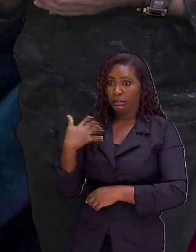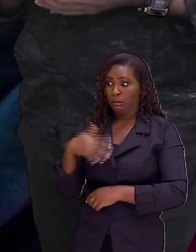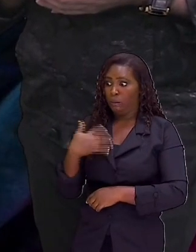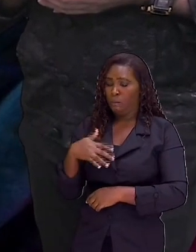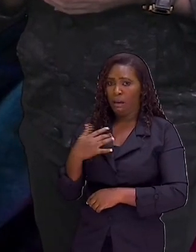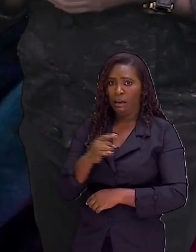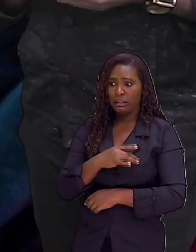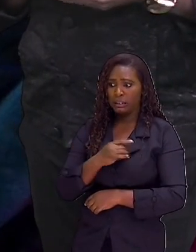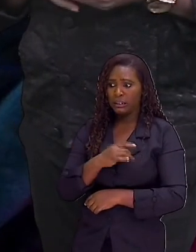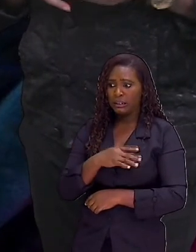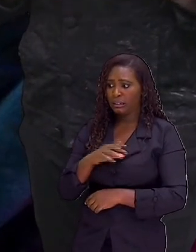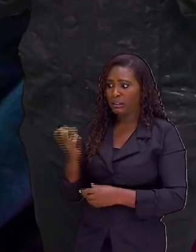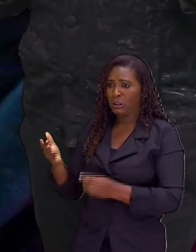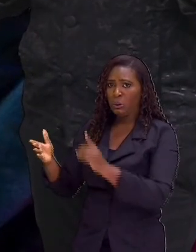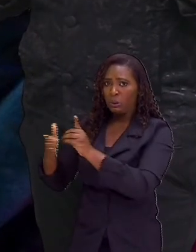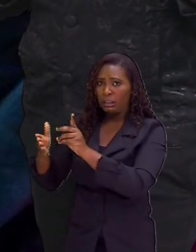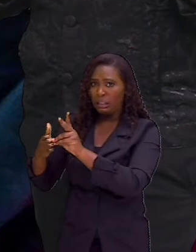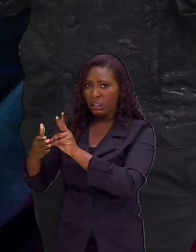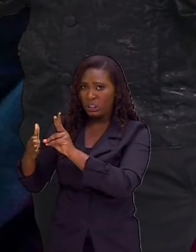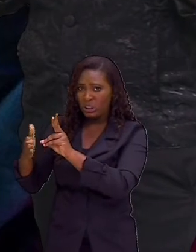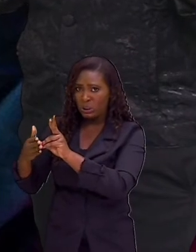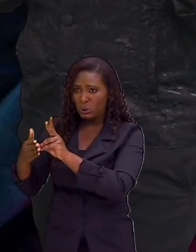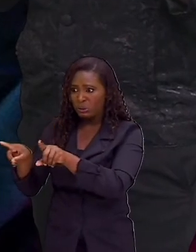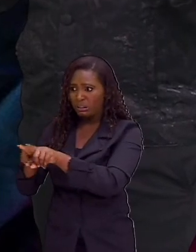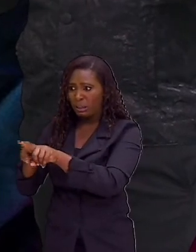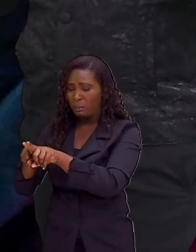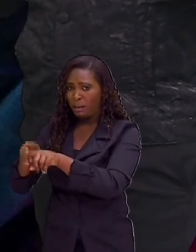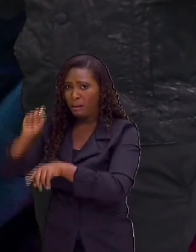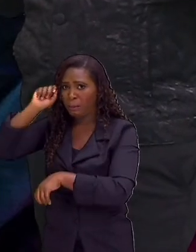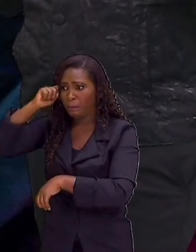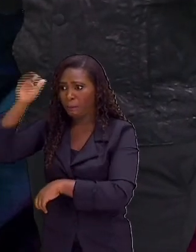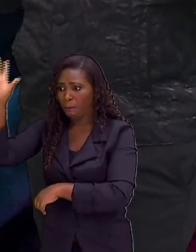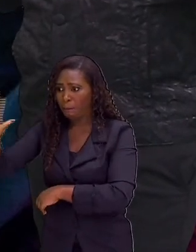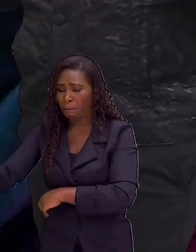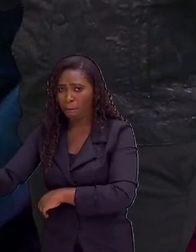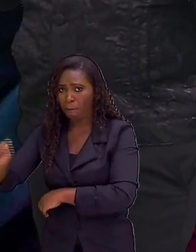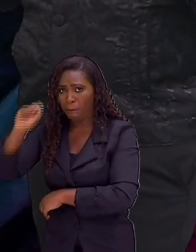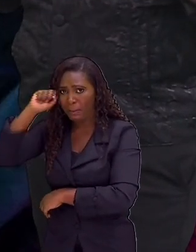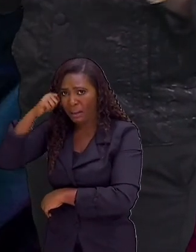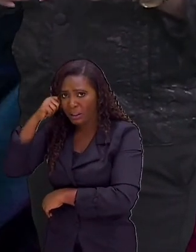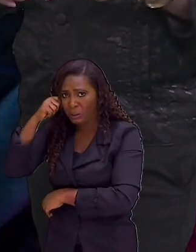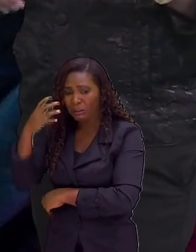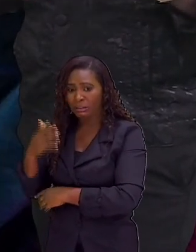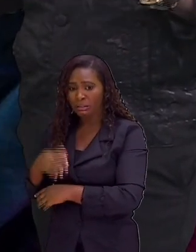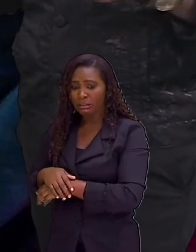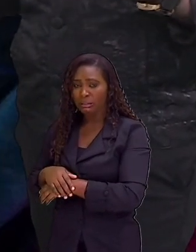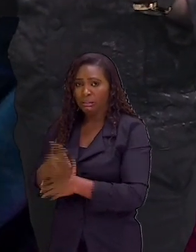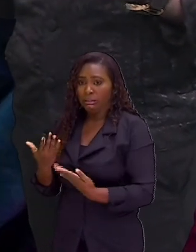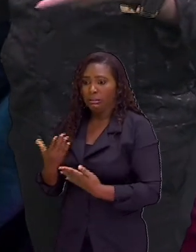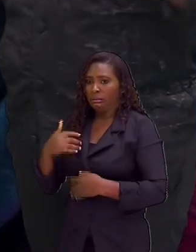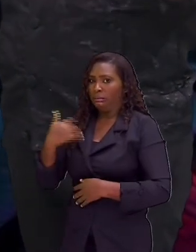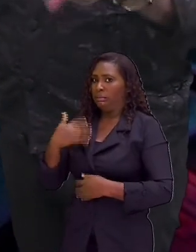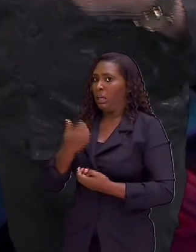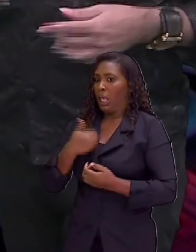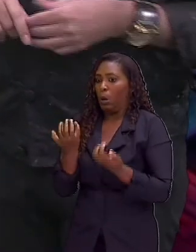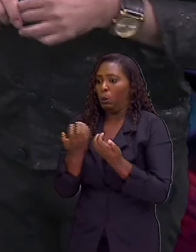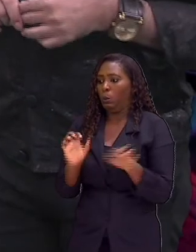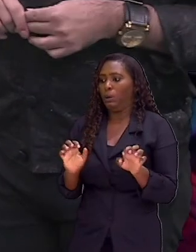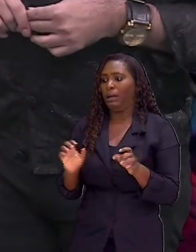batalhas. E por isso se colocaram à distância. Em alguns casos, ajudaram a combater